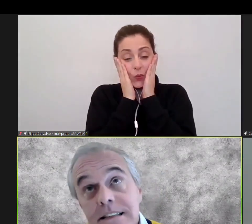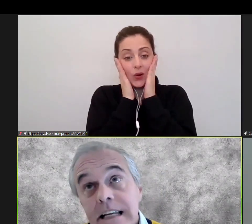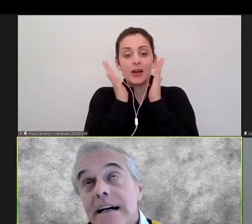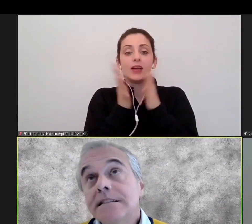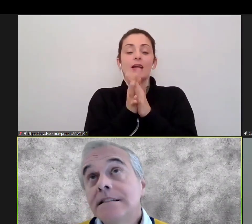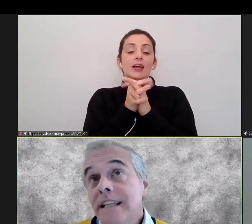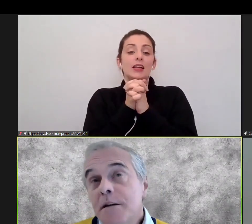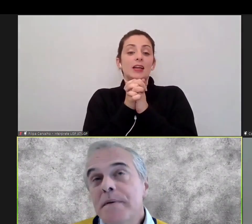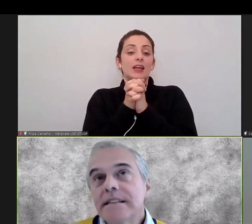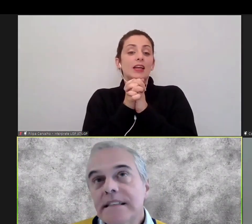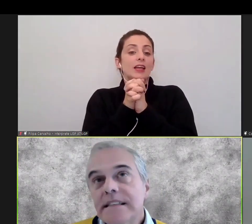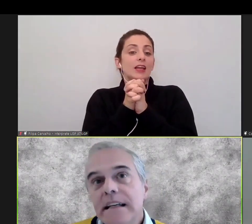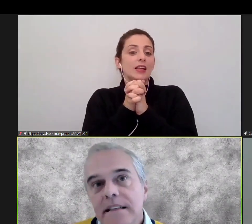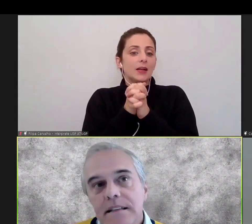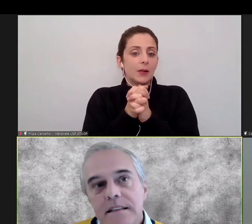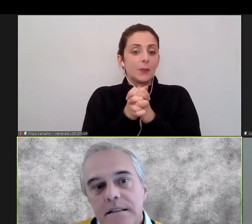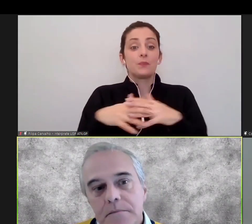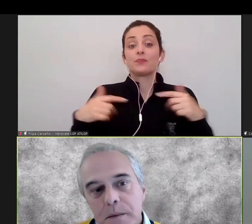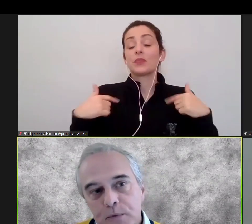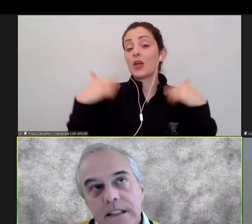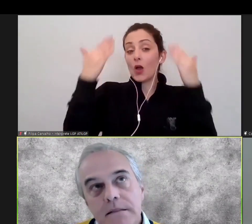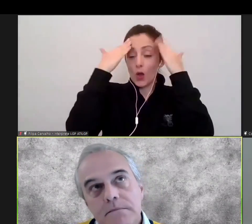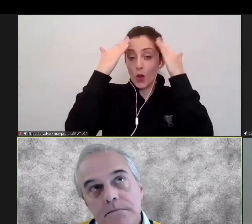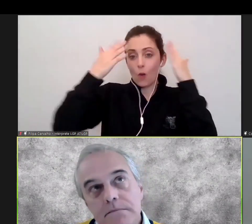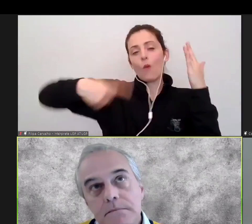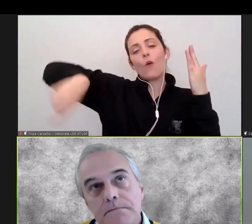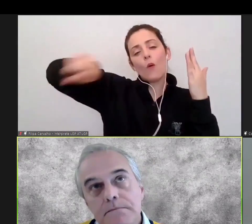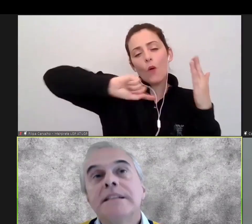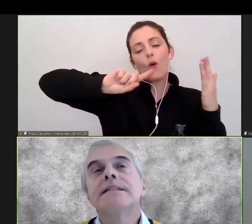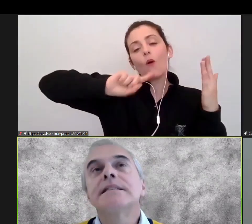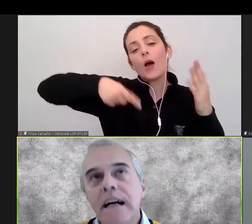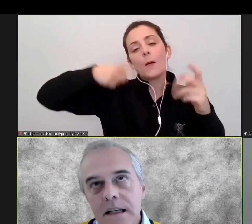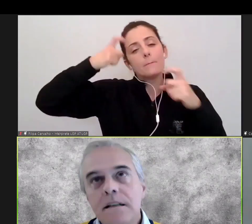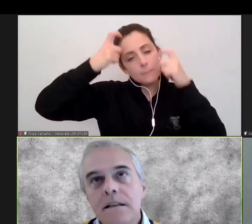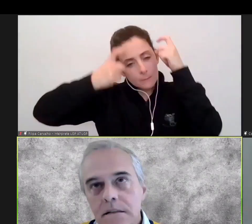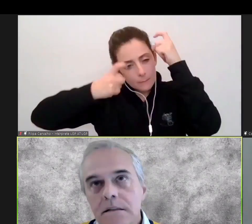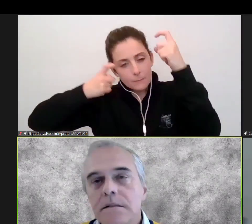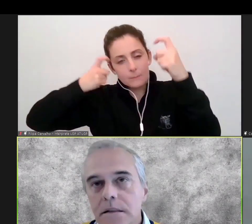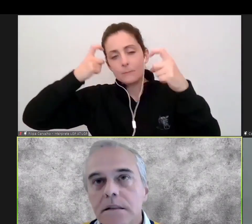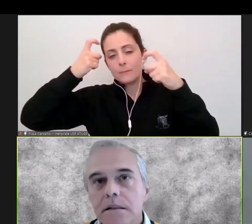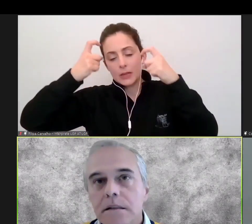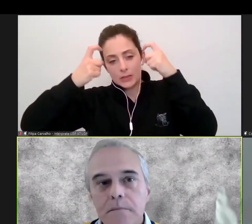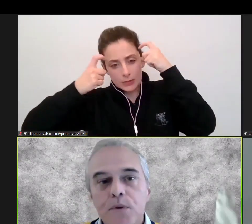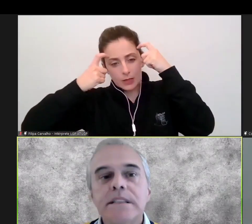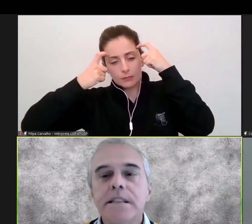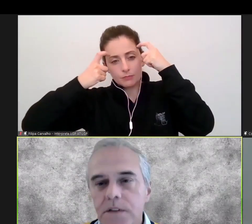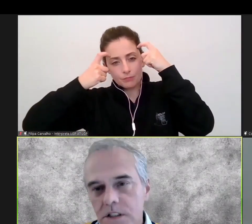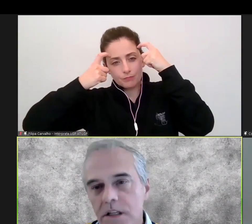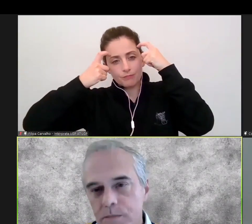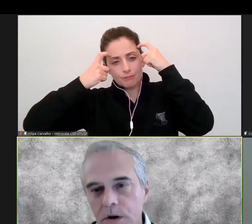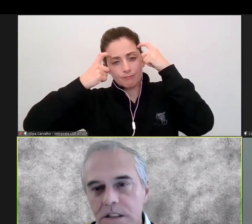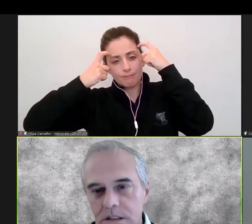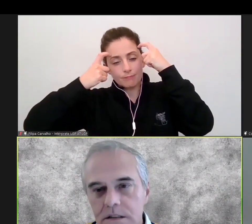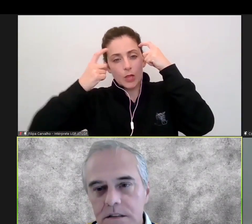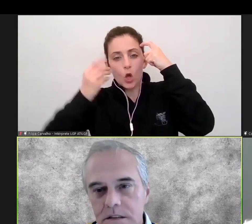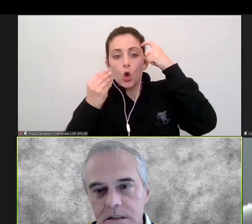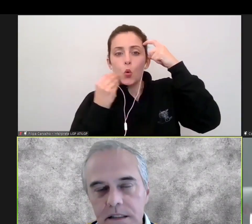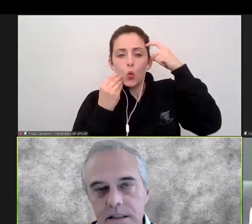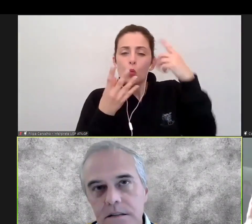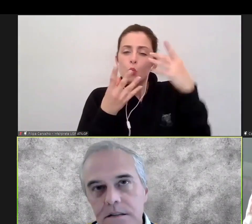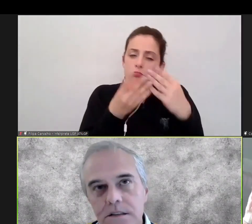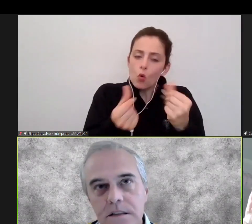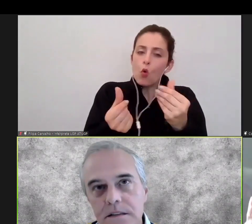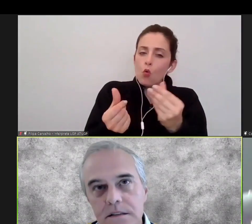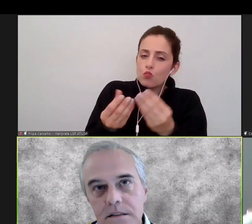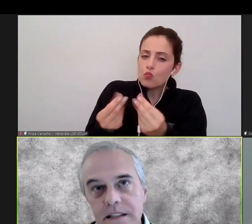acho que a gente tem que pensar, e para poder pensar em possíveis respostas a